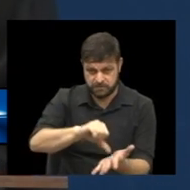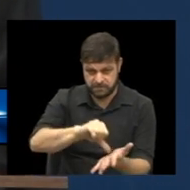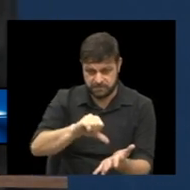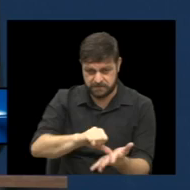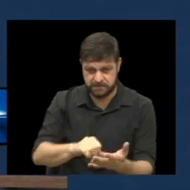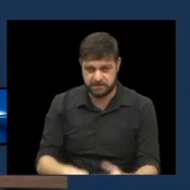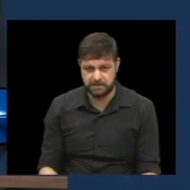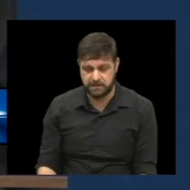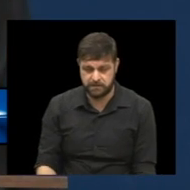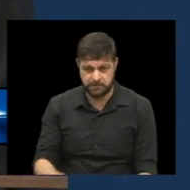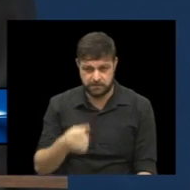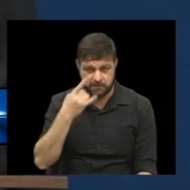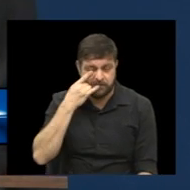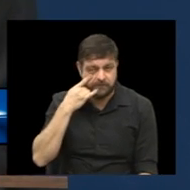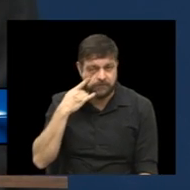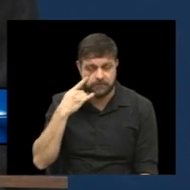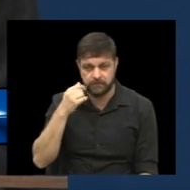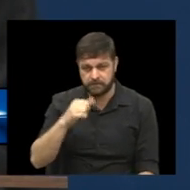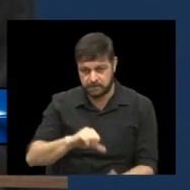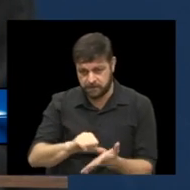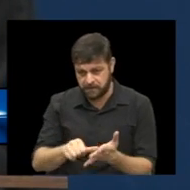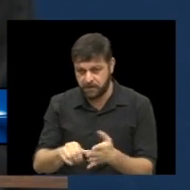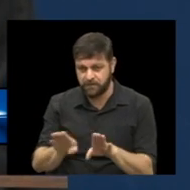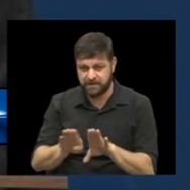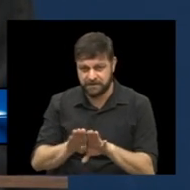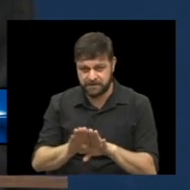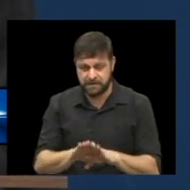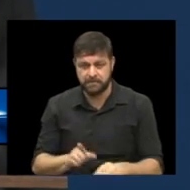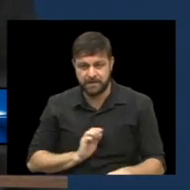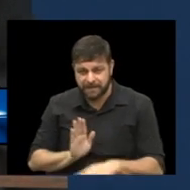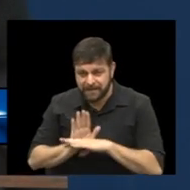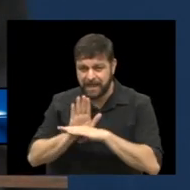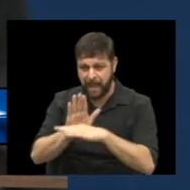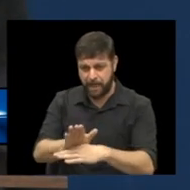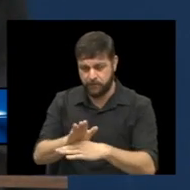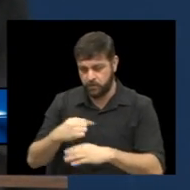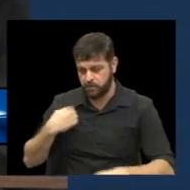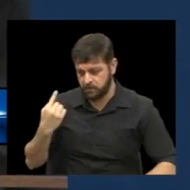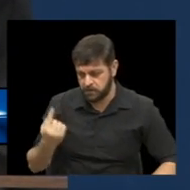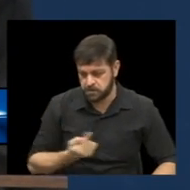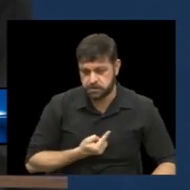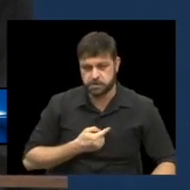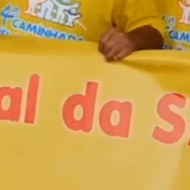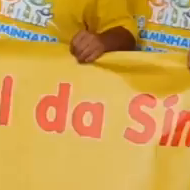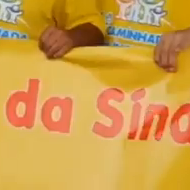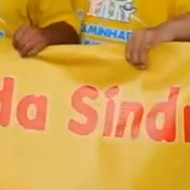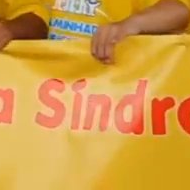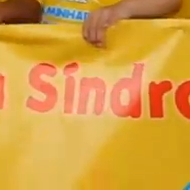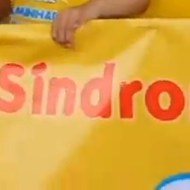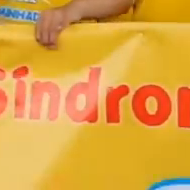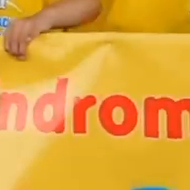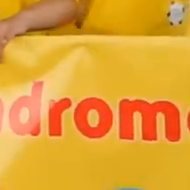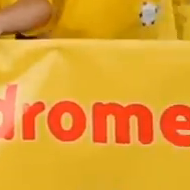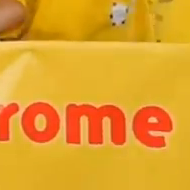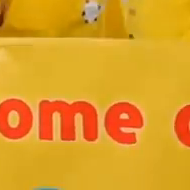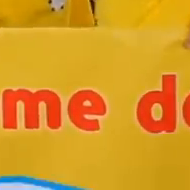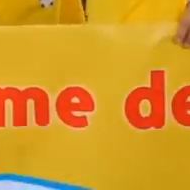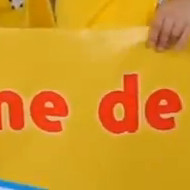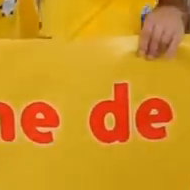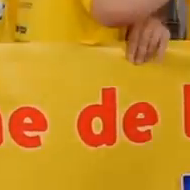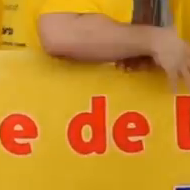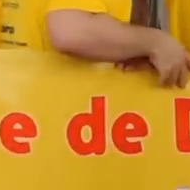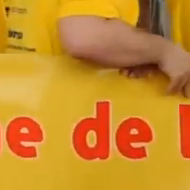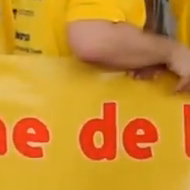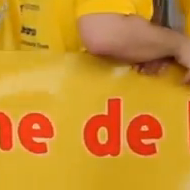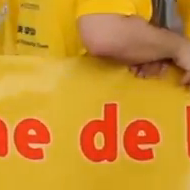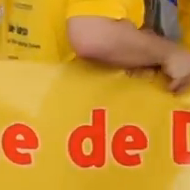Fundação Síndrome de Down e a Prefeitura, que nos apoiou bastante nesse grande evento. O vereador Luiz Cirilo